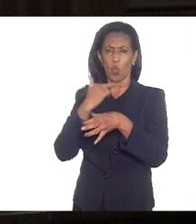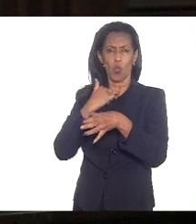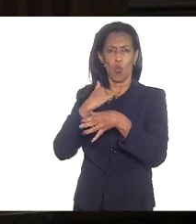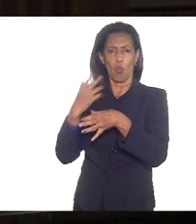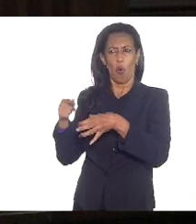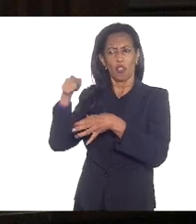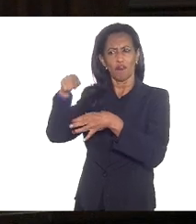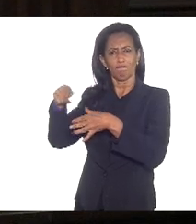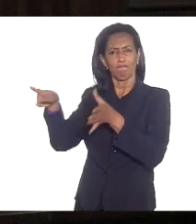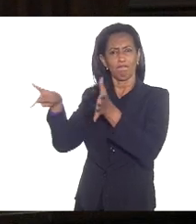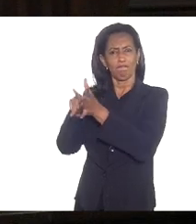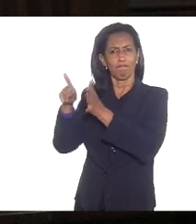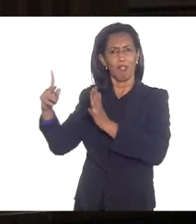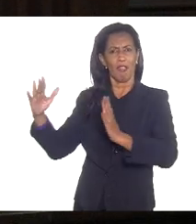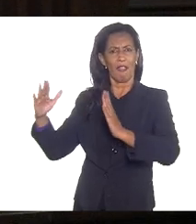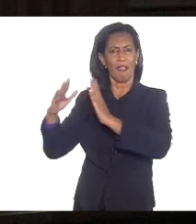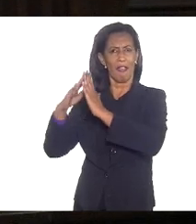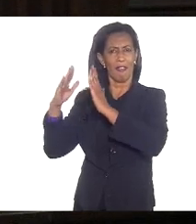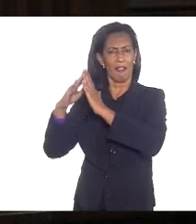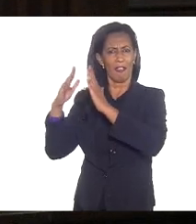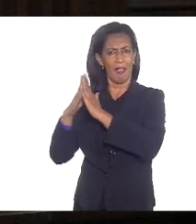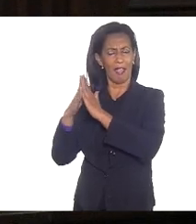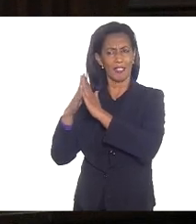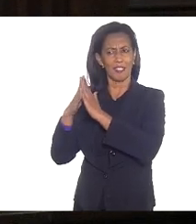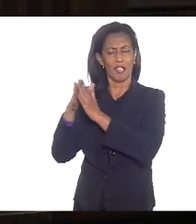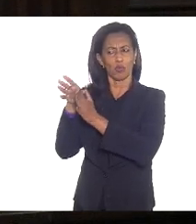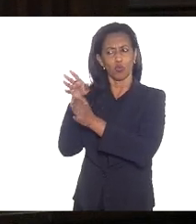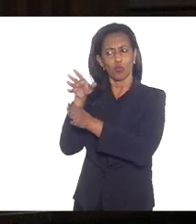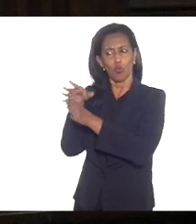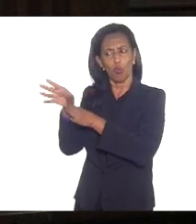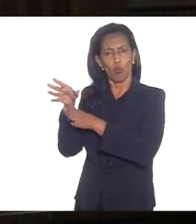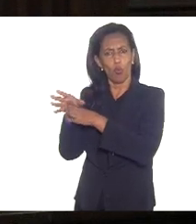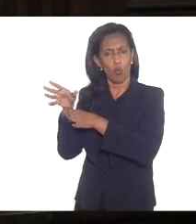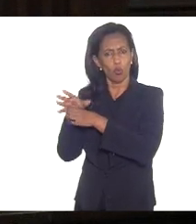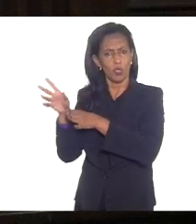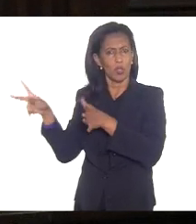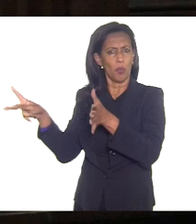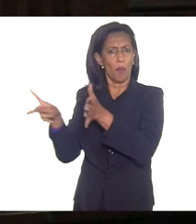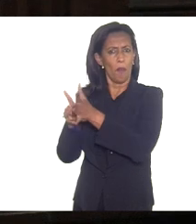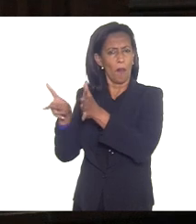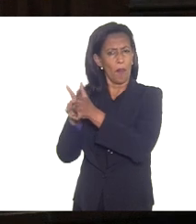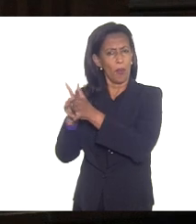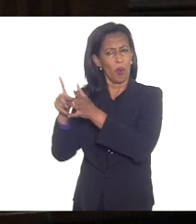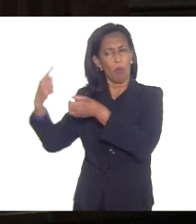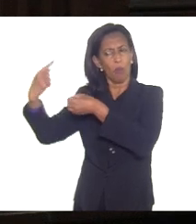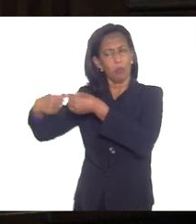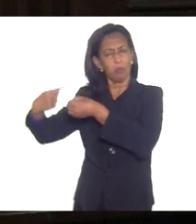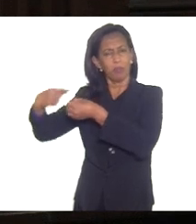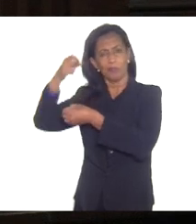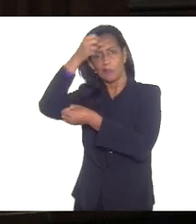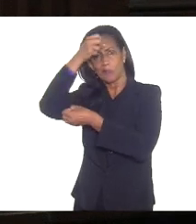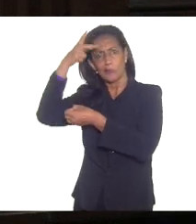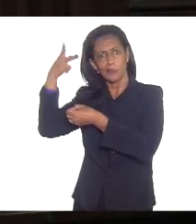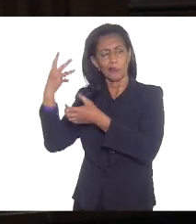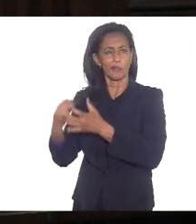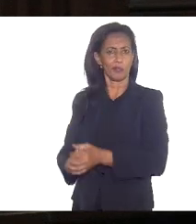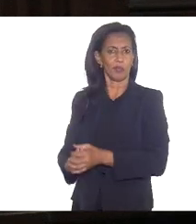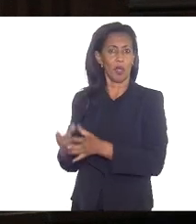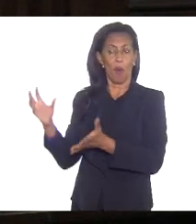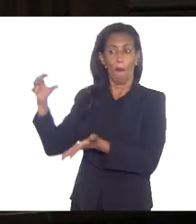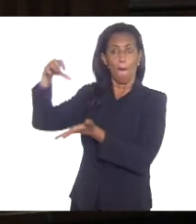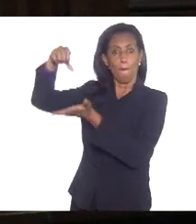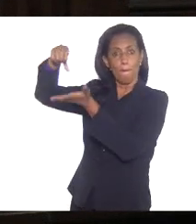instalar ali a Casa dos Conselhos do município, órgão tão útil e benemérito, posto em